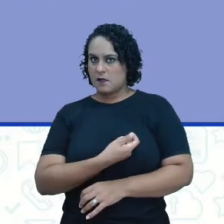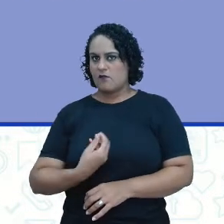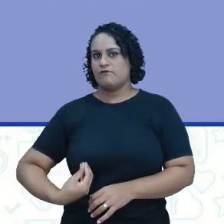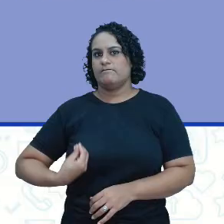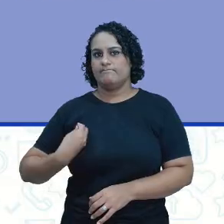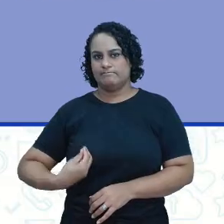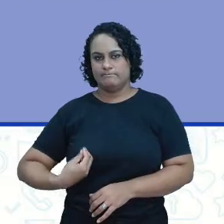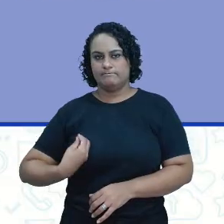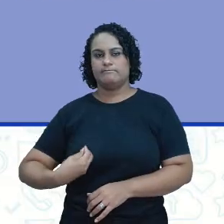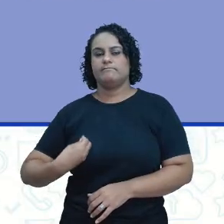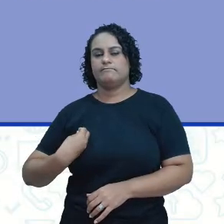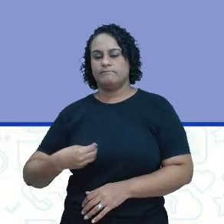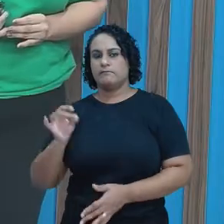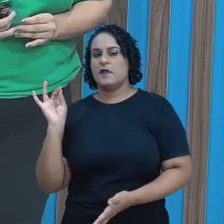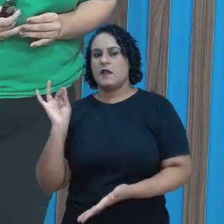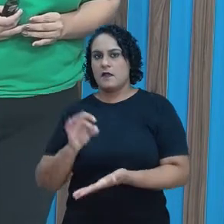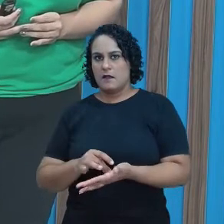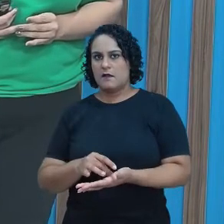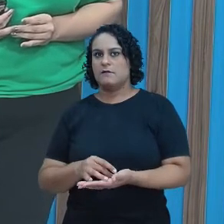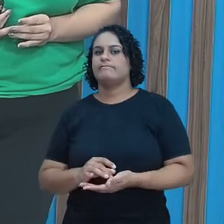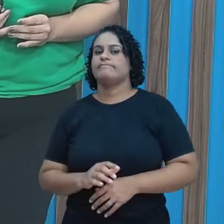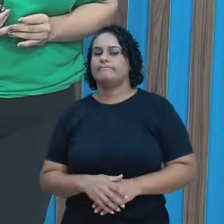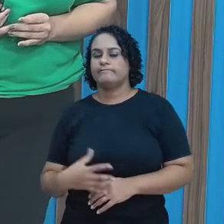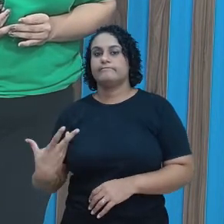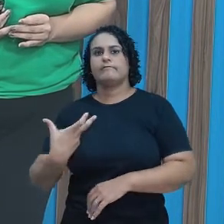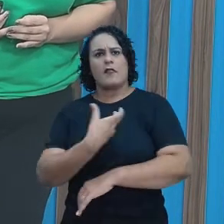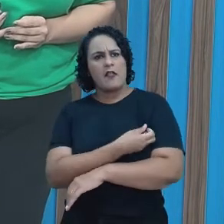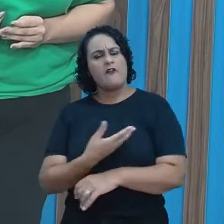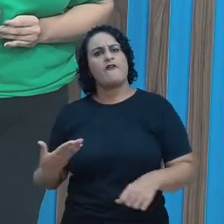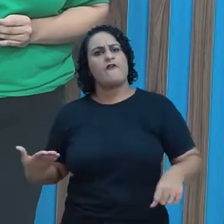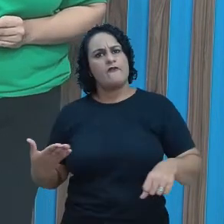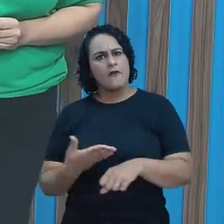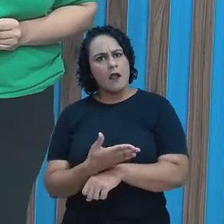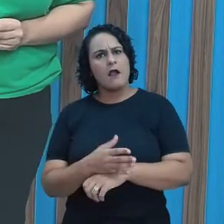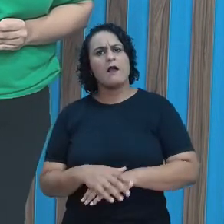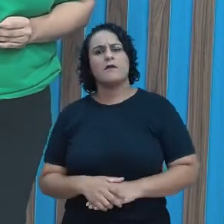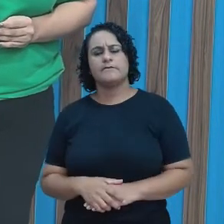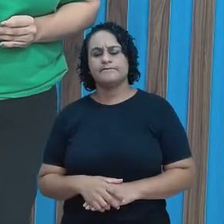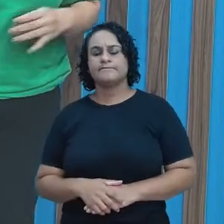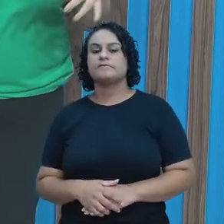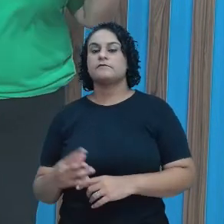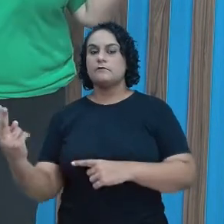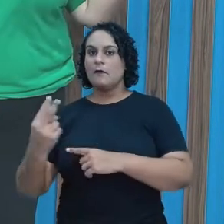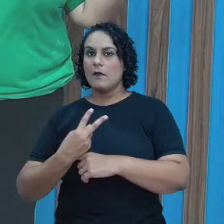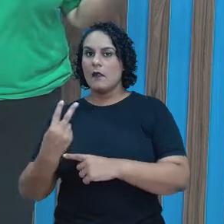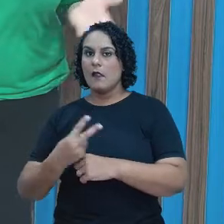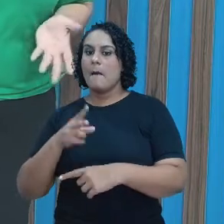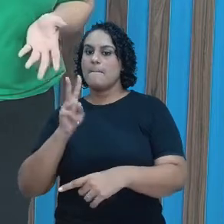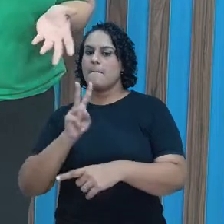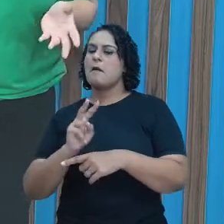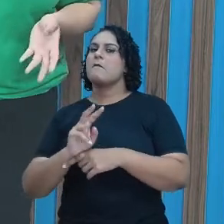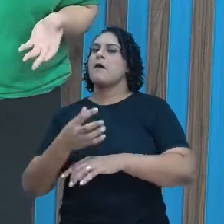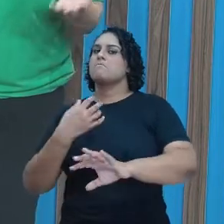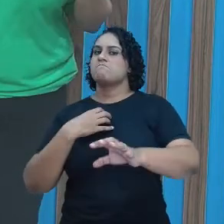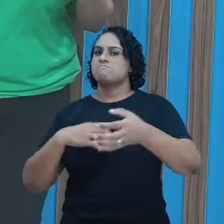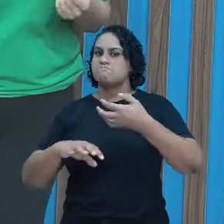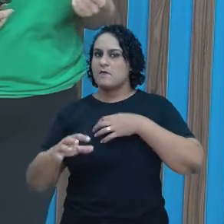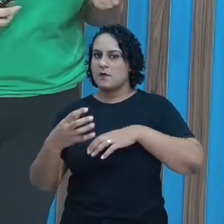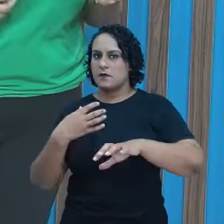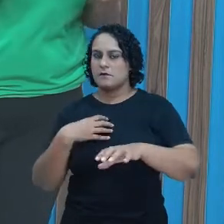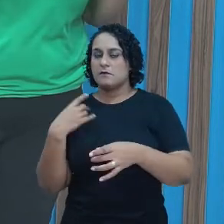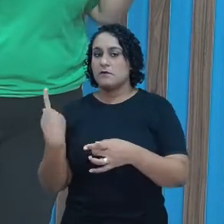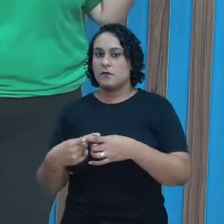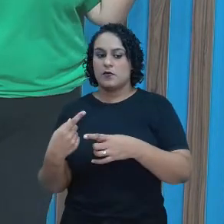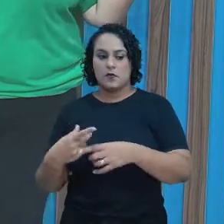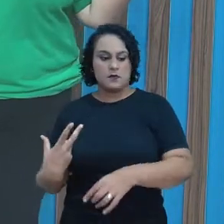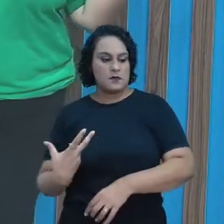Então, procurem se vacinar, gente. Vamos nos cuidar. E cuidar também dos outros, porque quando a gente se